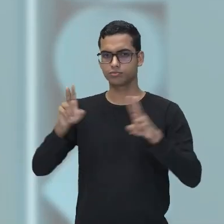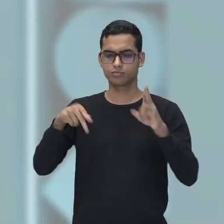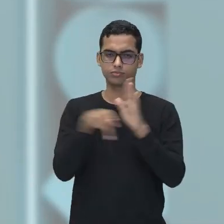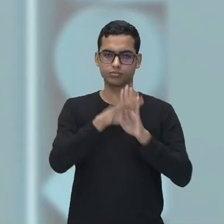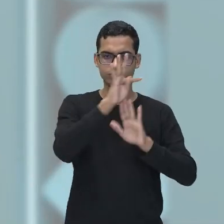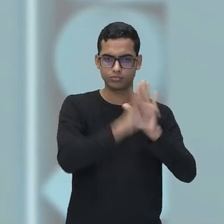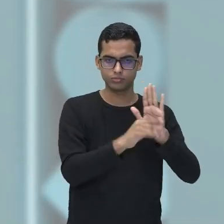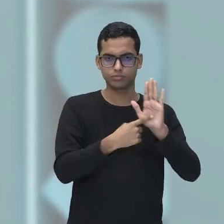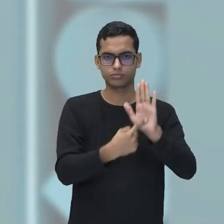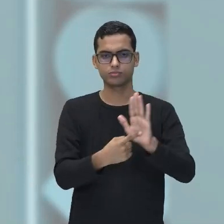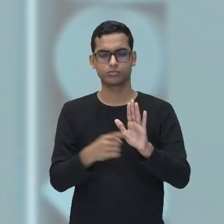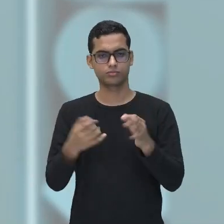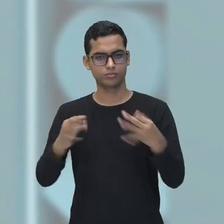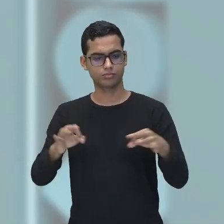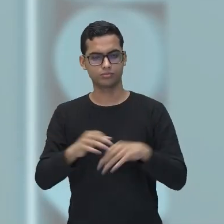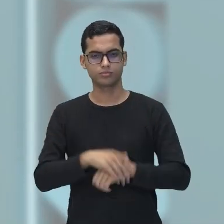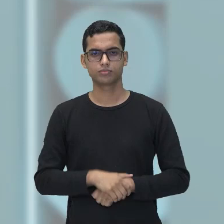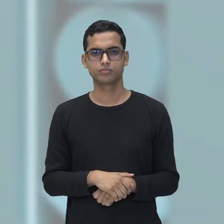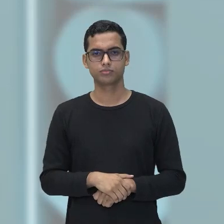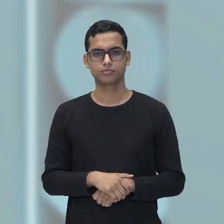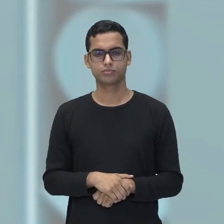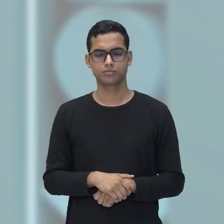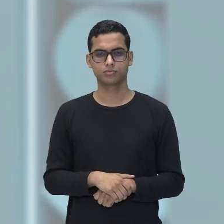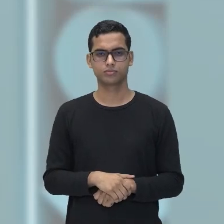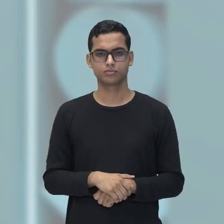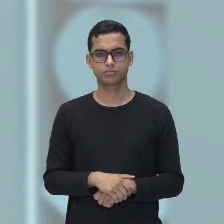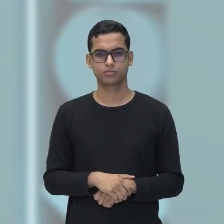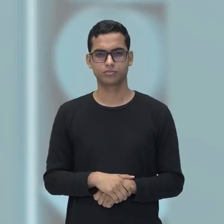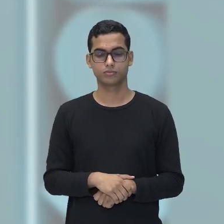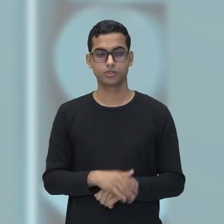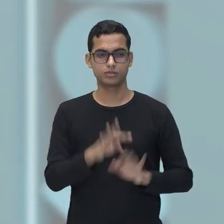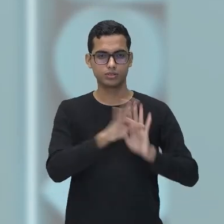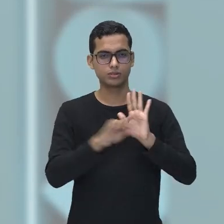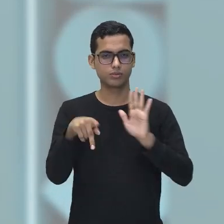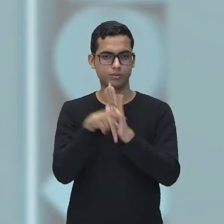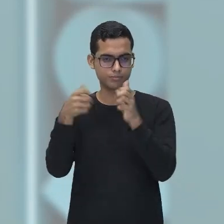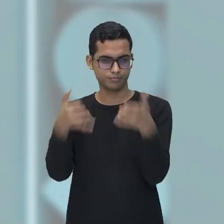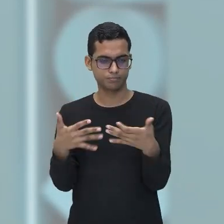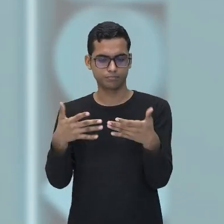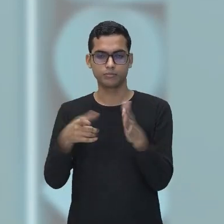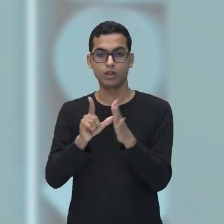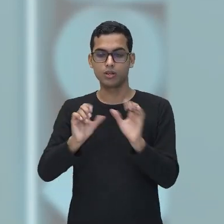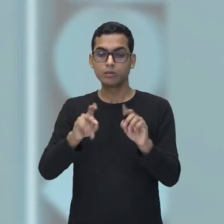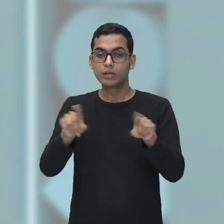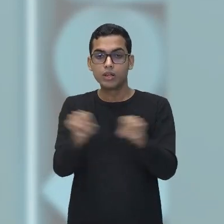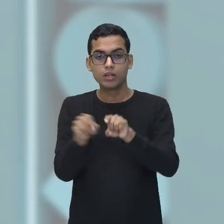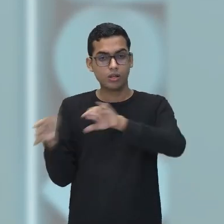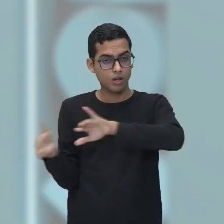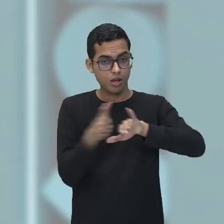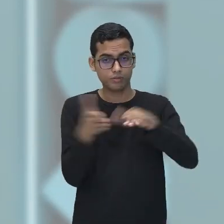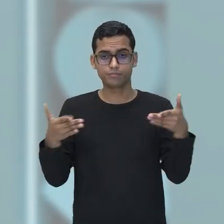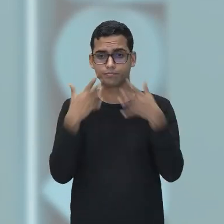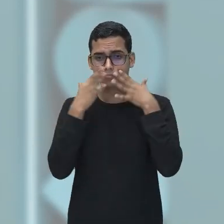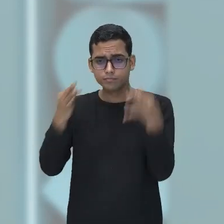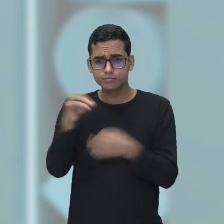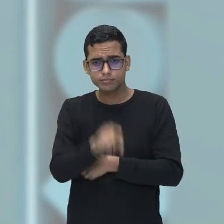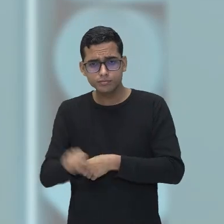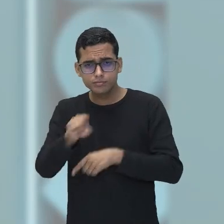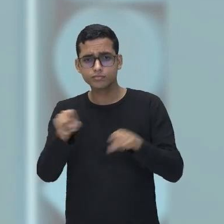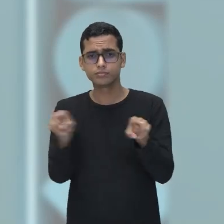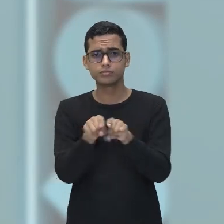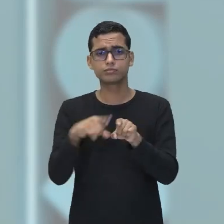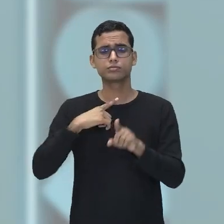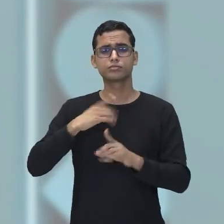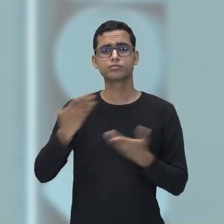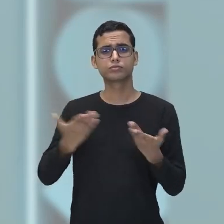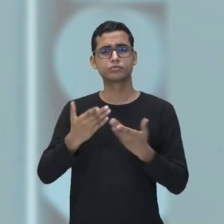ensaio sobre a cegueira. E eu gostaria de chamar a atenção de vocês justamente agora para uma questão de